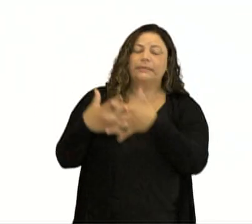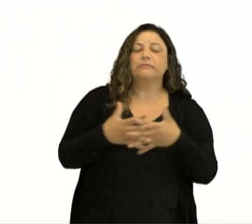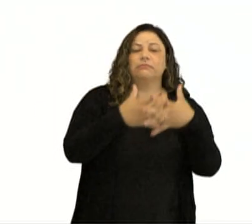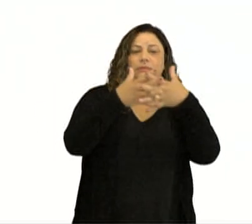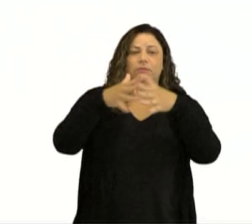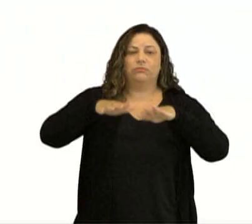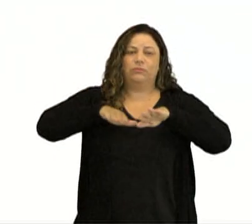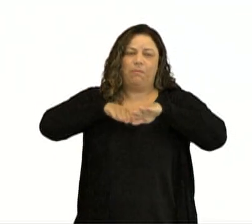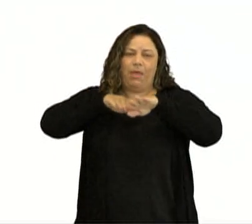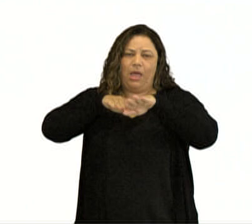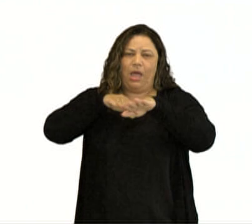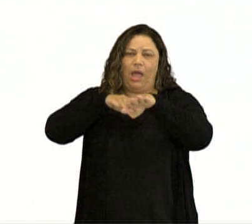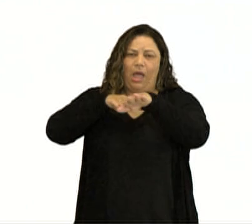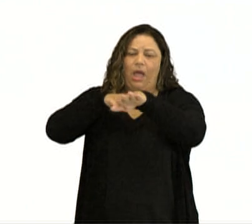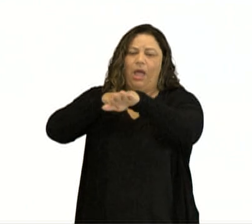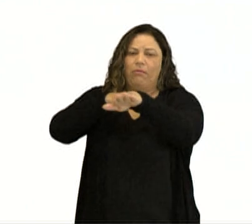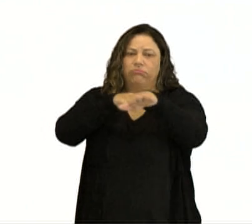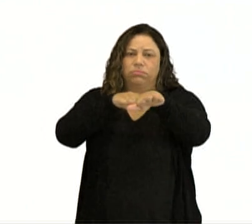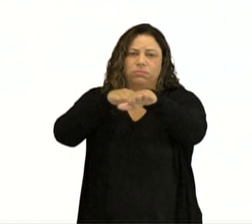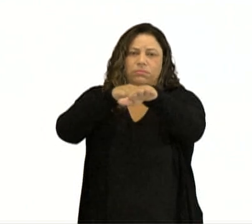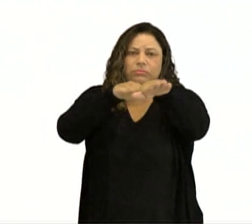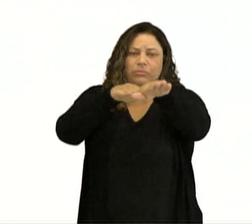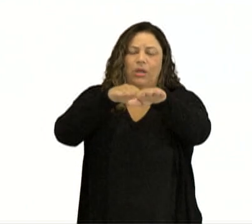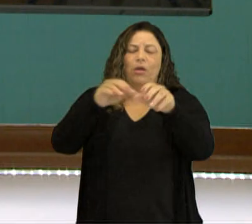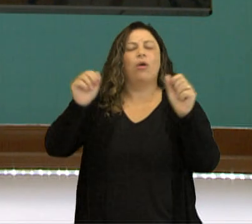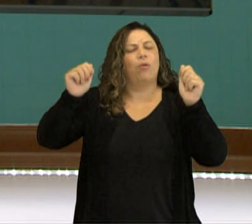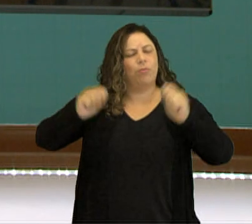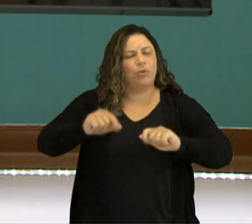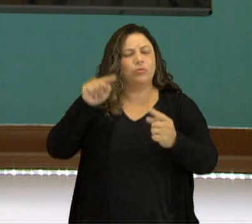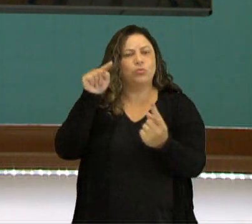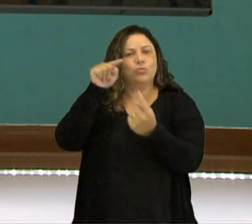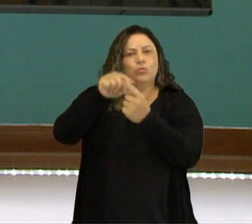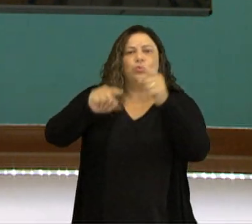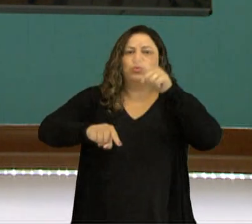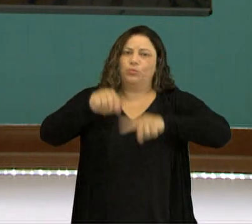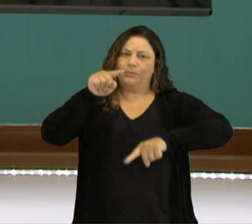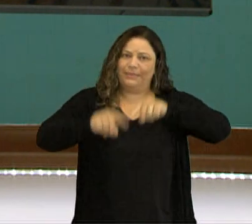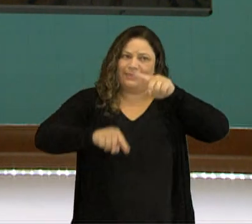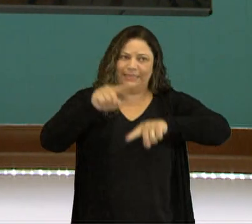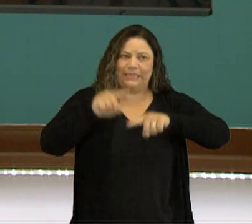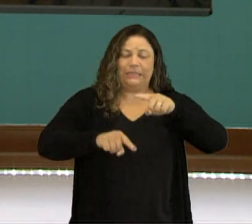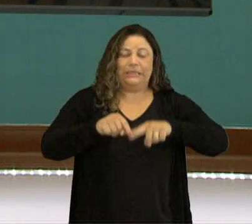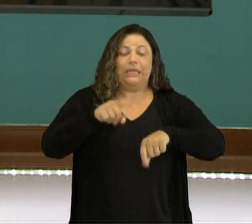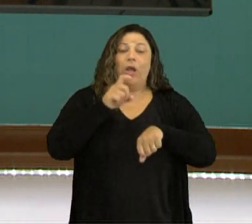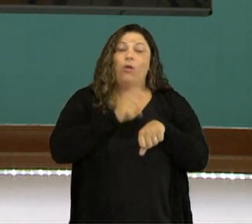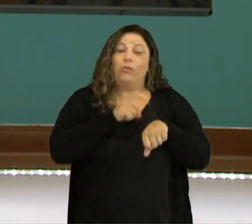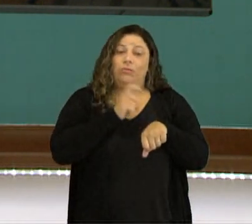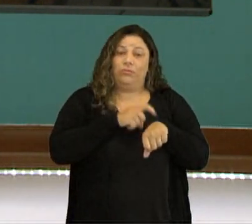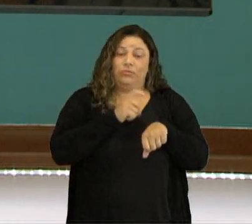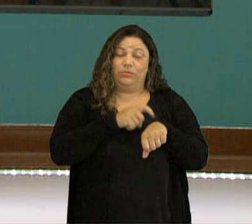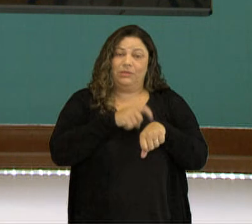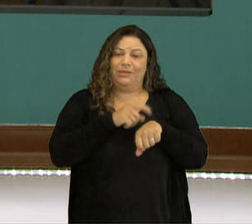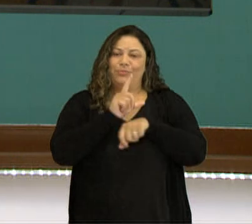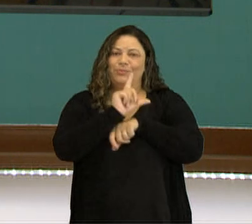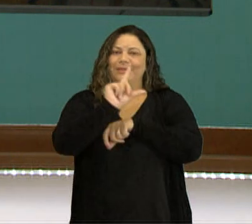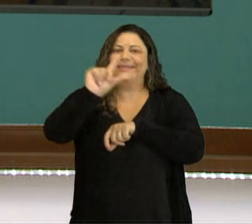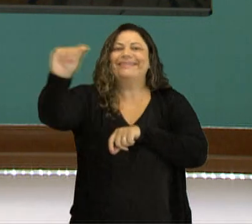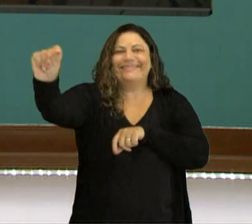posso levá-lo em consideração como se fosse um ponto material. Beleza? Por exemplo, o tempo de travessia desse